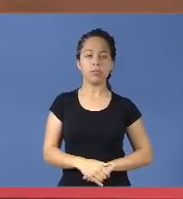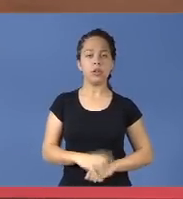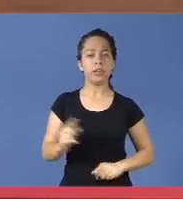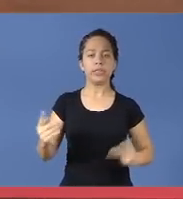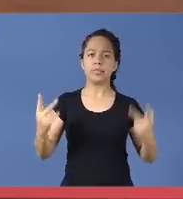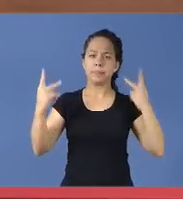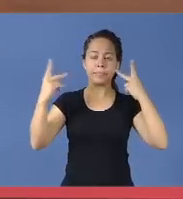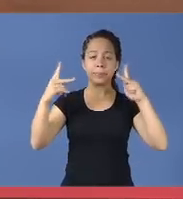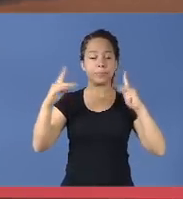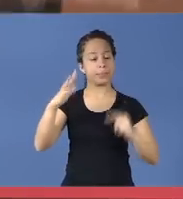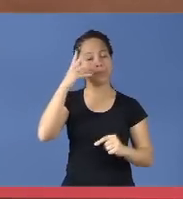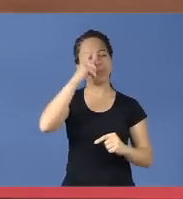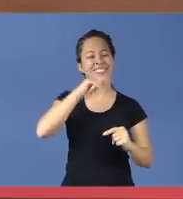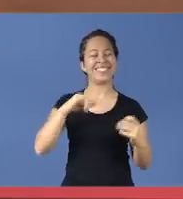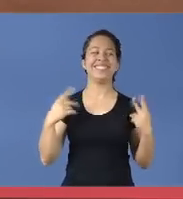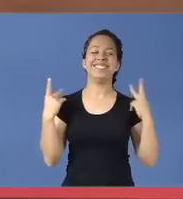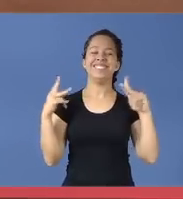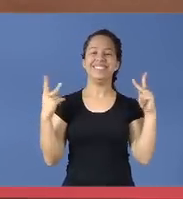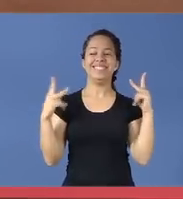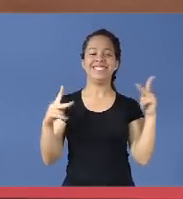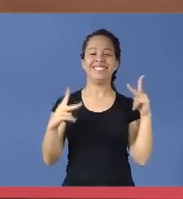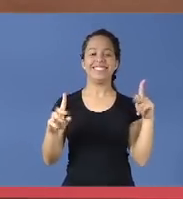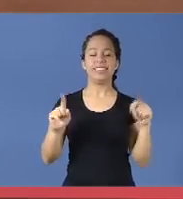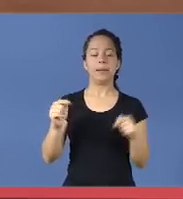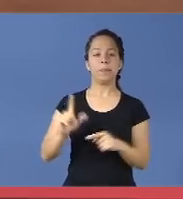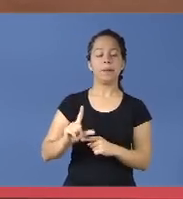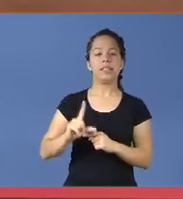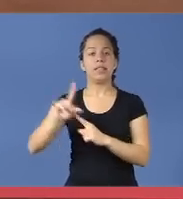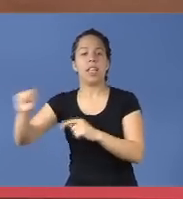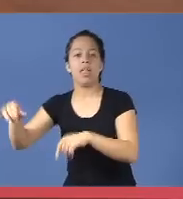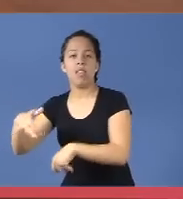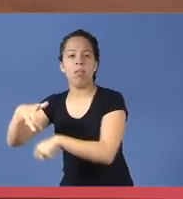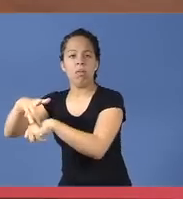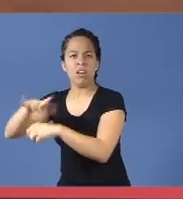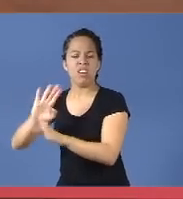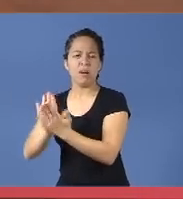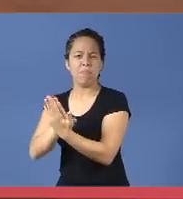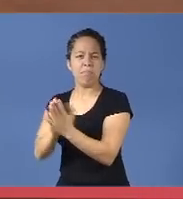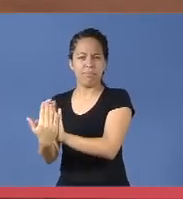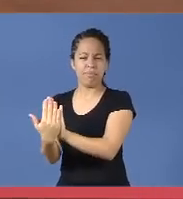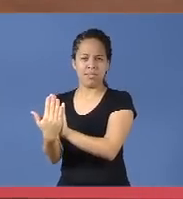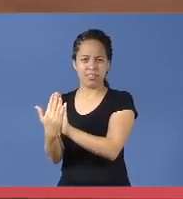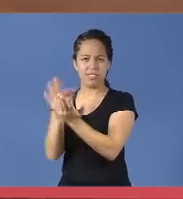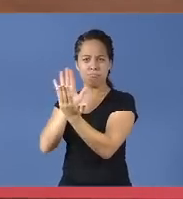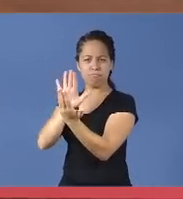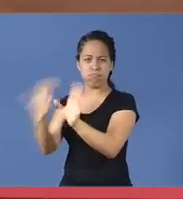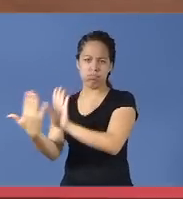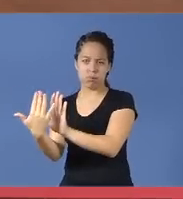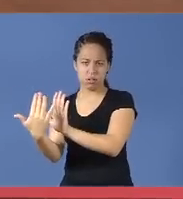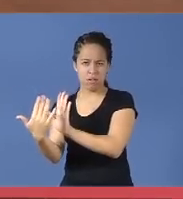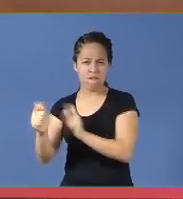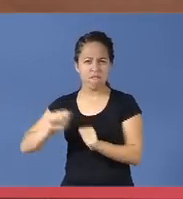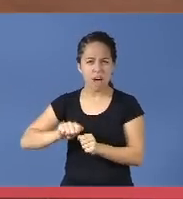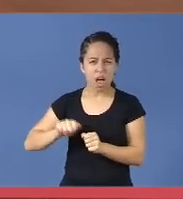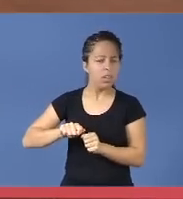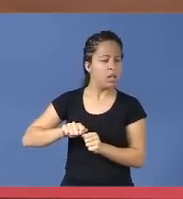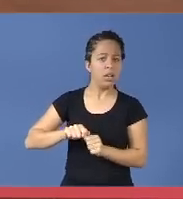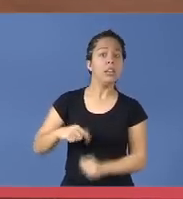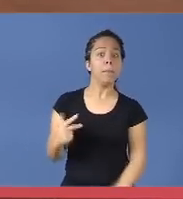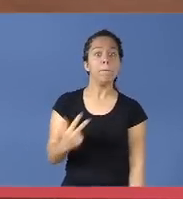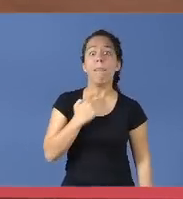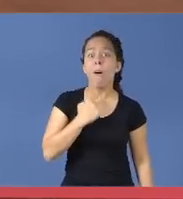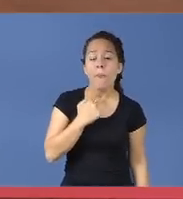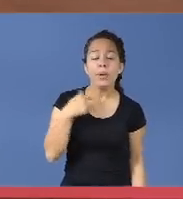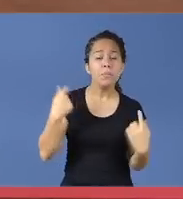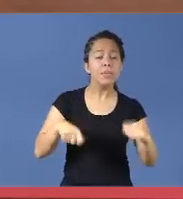aqui, sair aqui e continuar da mesma forma. E os líderes especialmente. Incentivando isso, nós não podemos